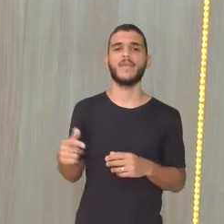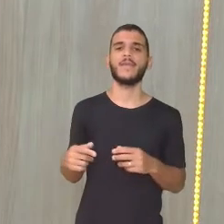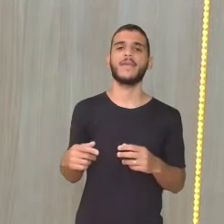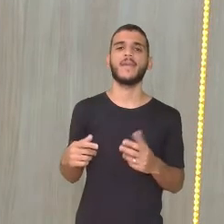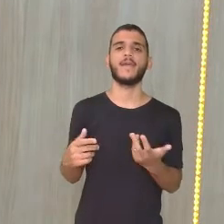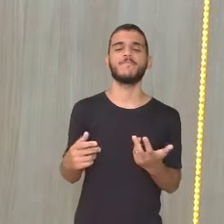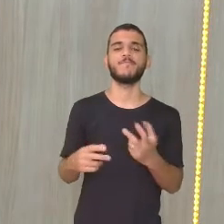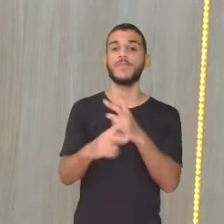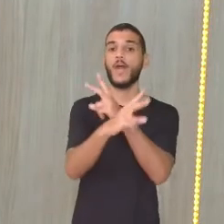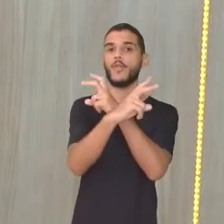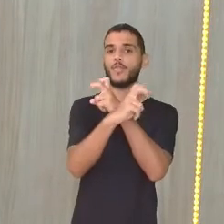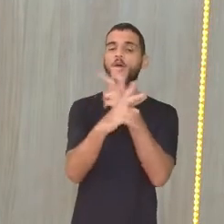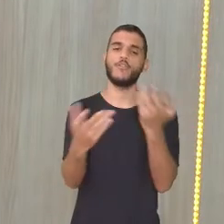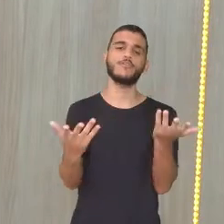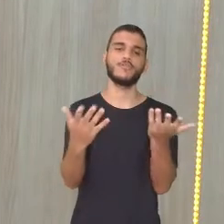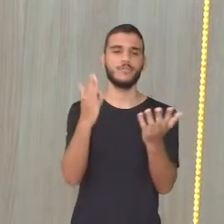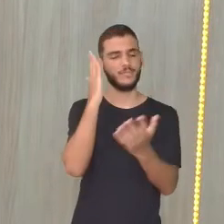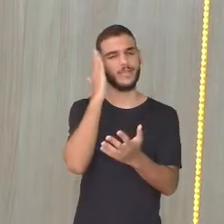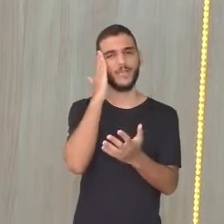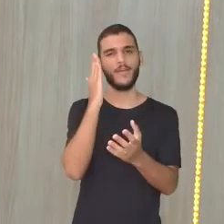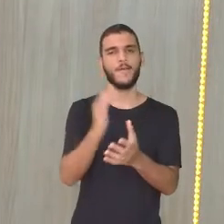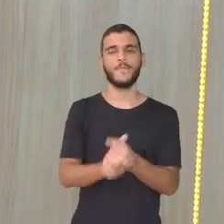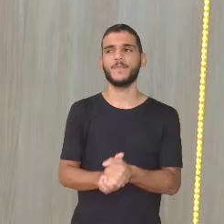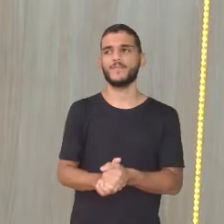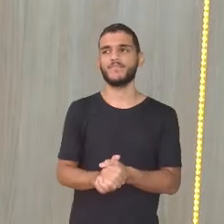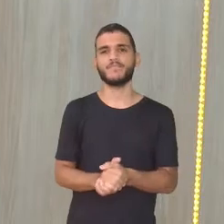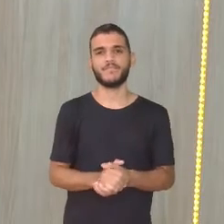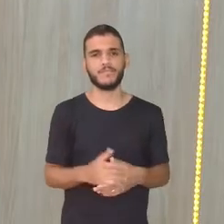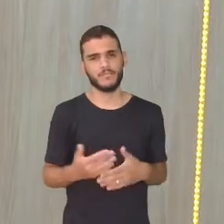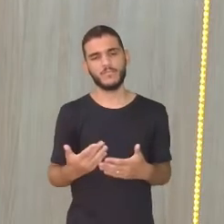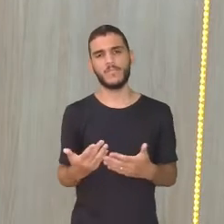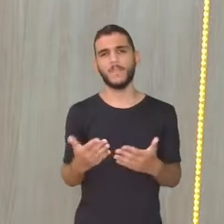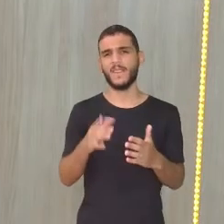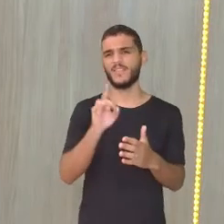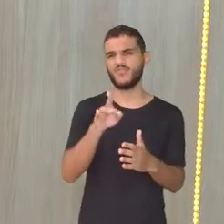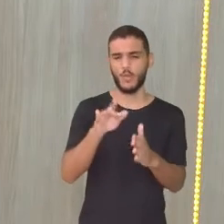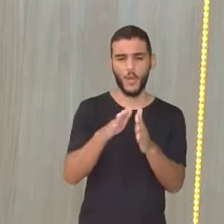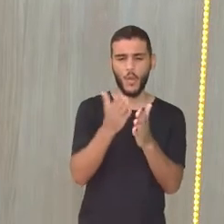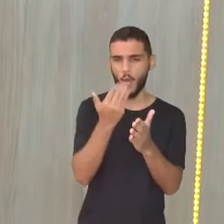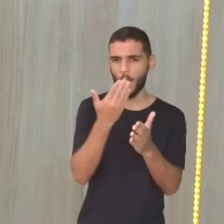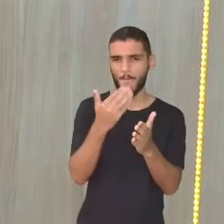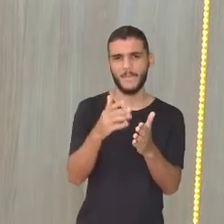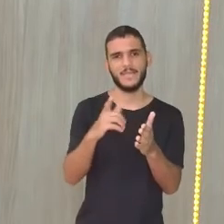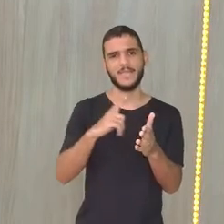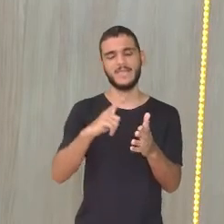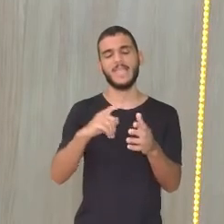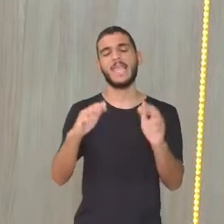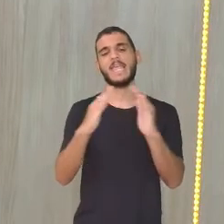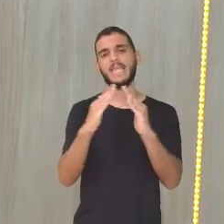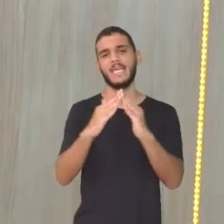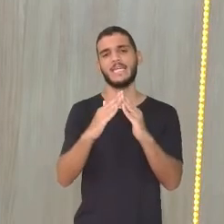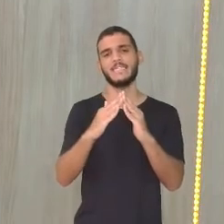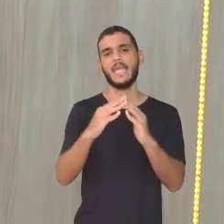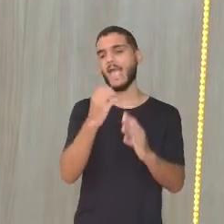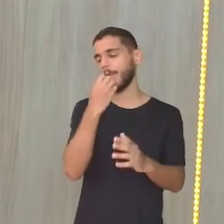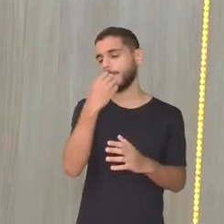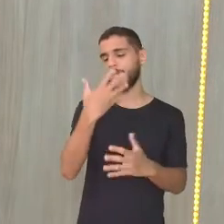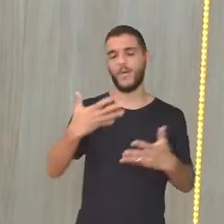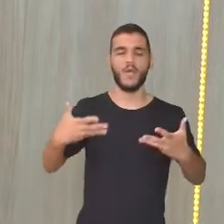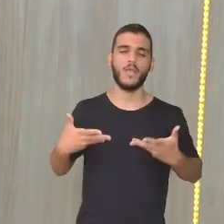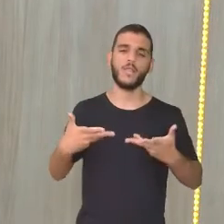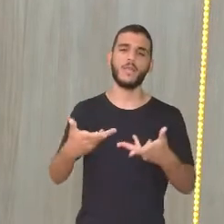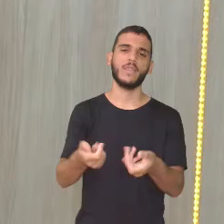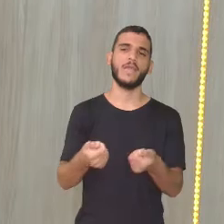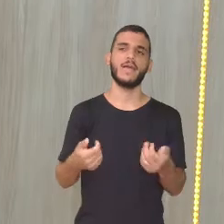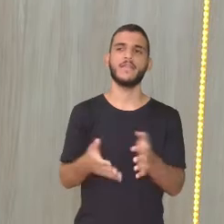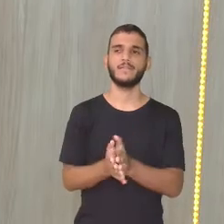né? Isso é importante, não é só a comida chegar na mesa, é chegar comida boa, comida de qualidade, percebem? A